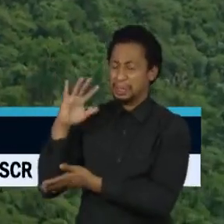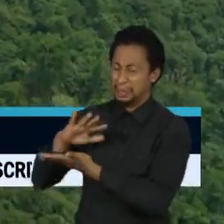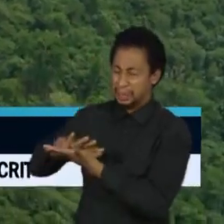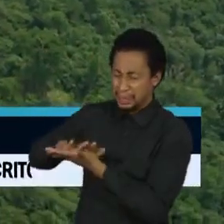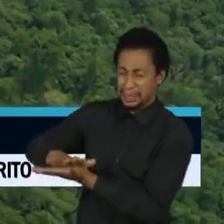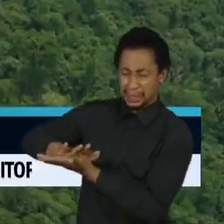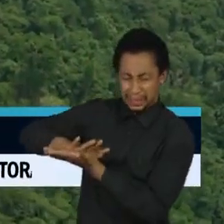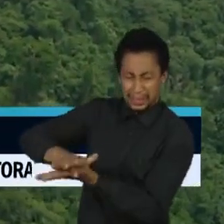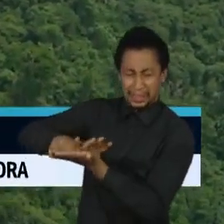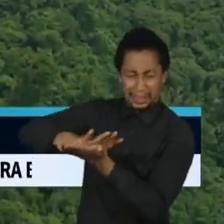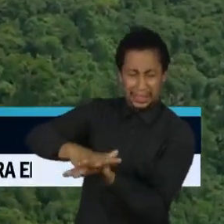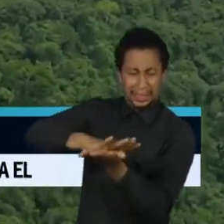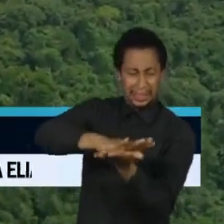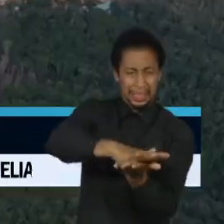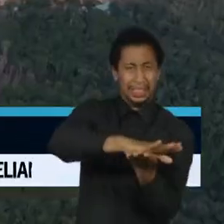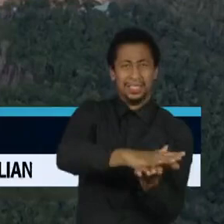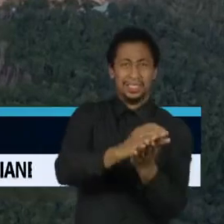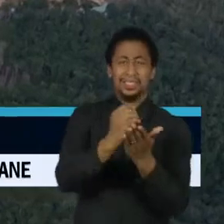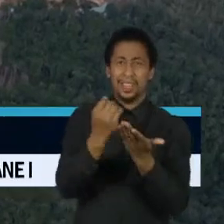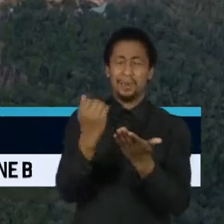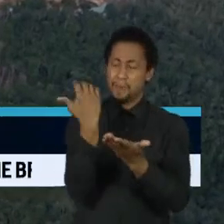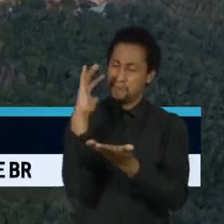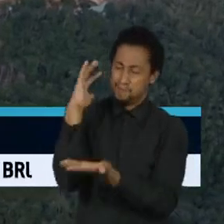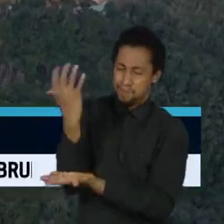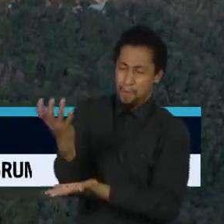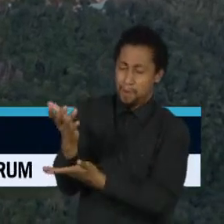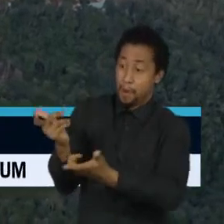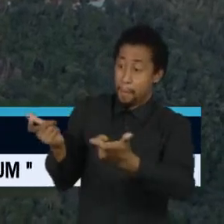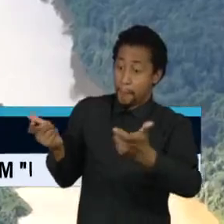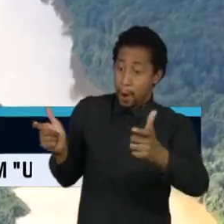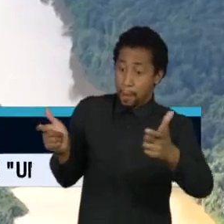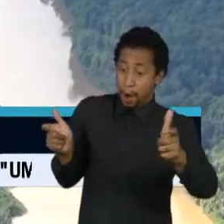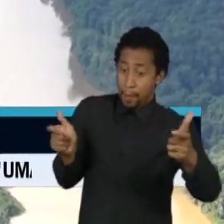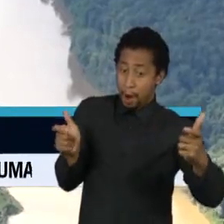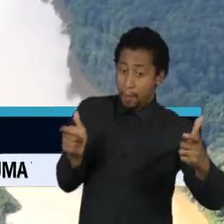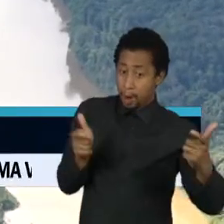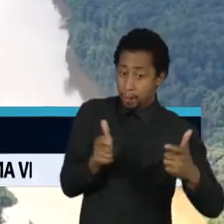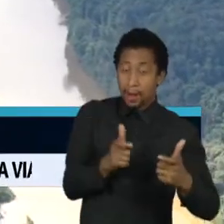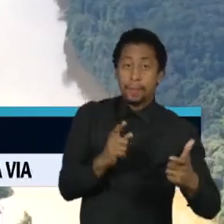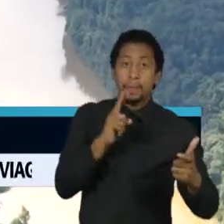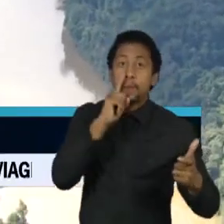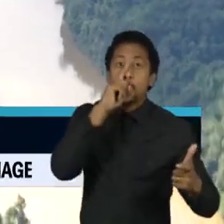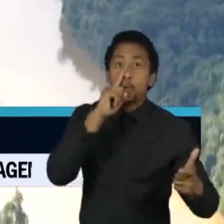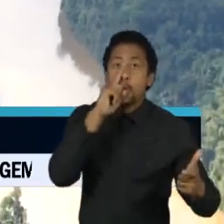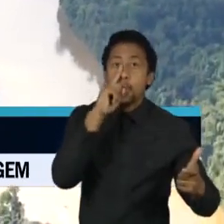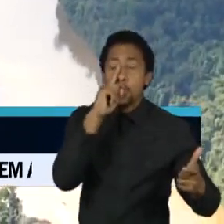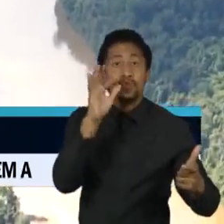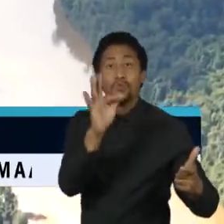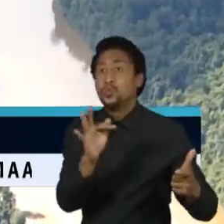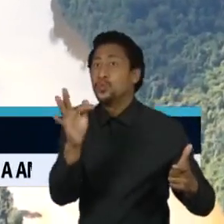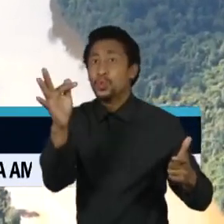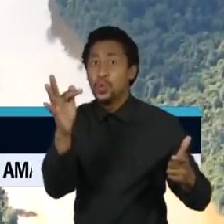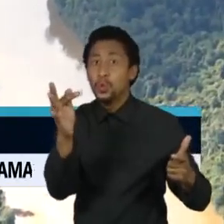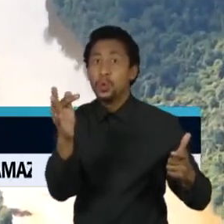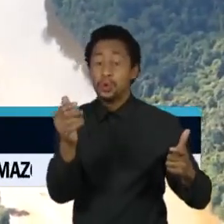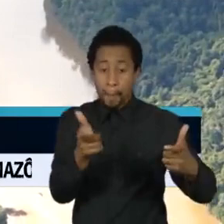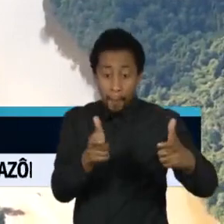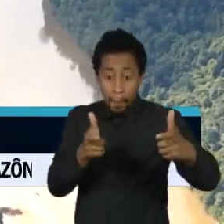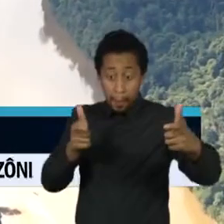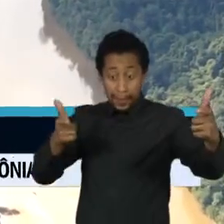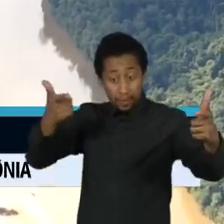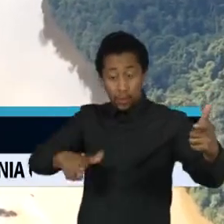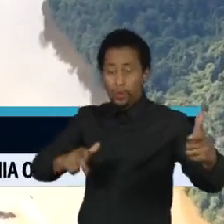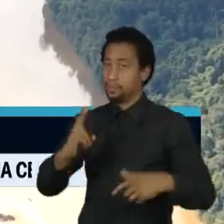aceleradamente destruída, chegando cada vez mais perto ao ponto de não retorno. Essa narrativa de diferentes Brasis